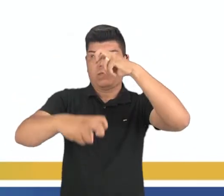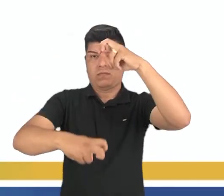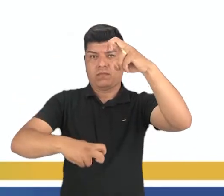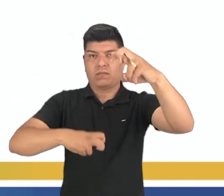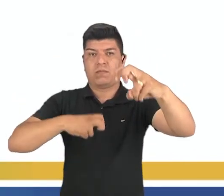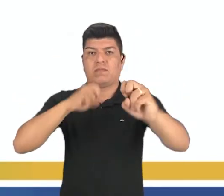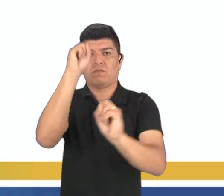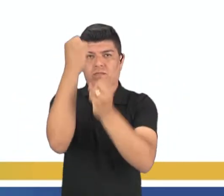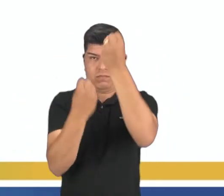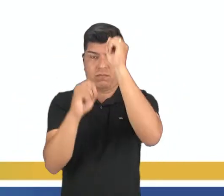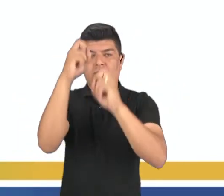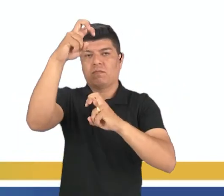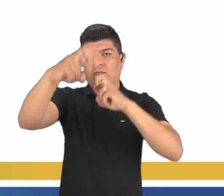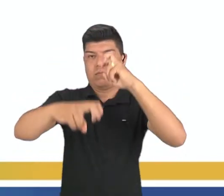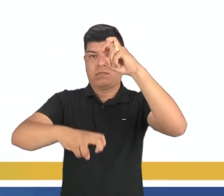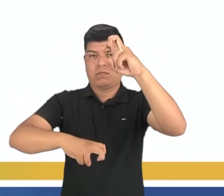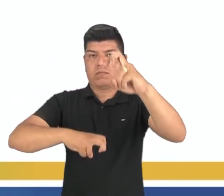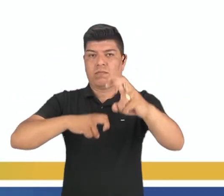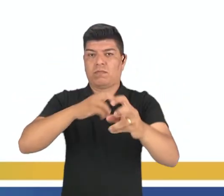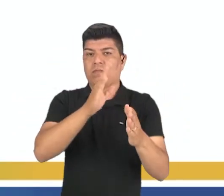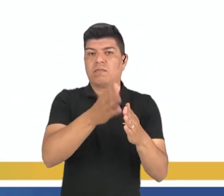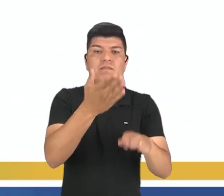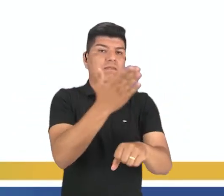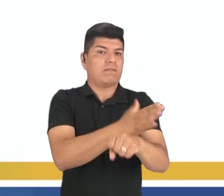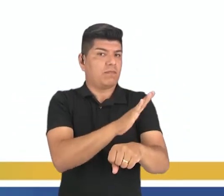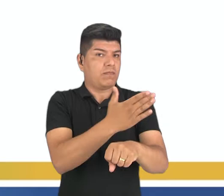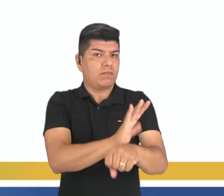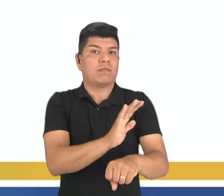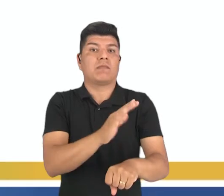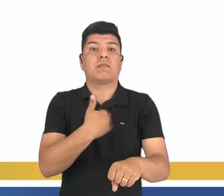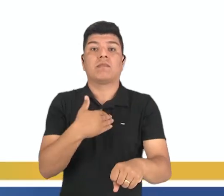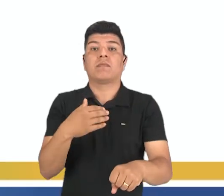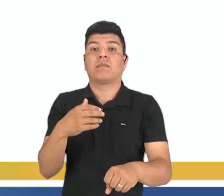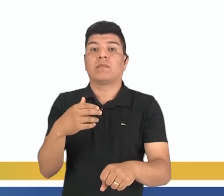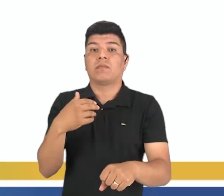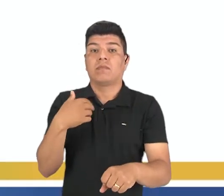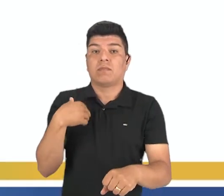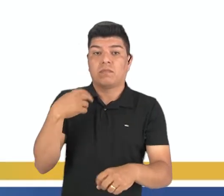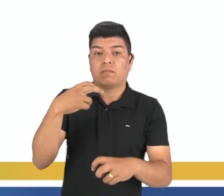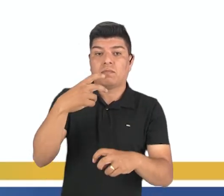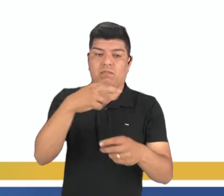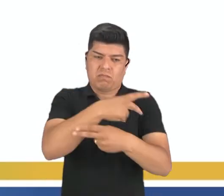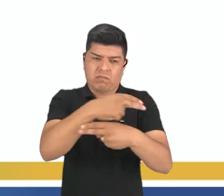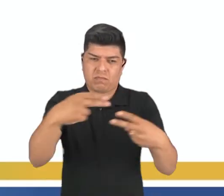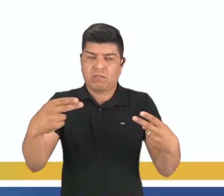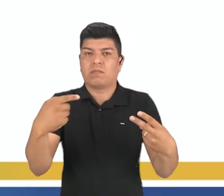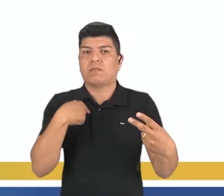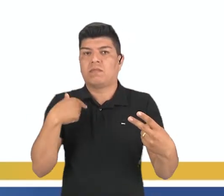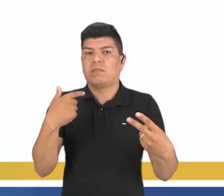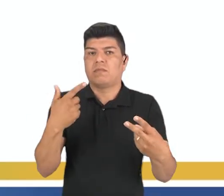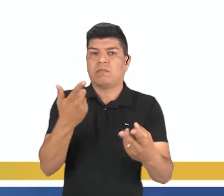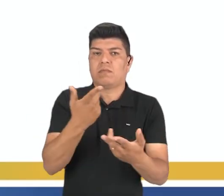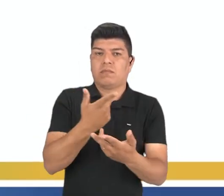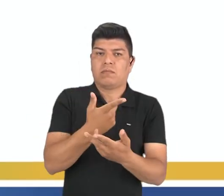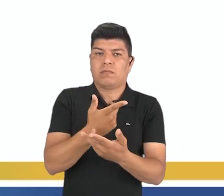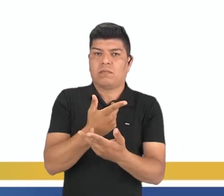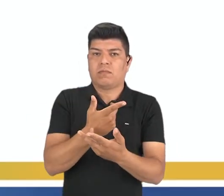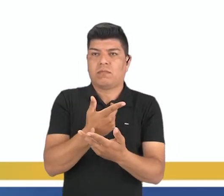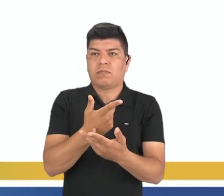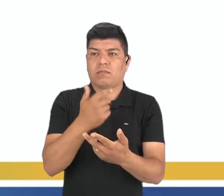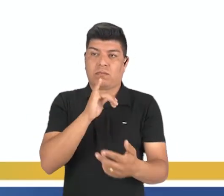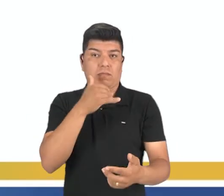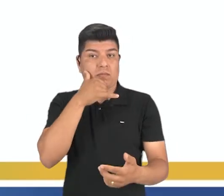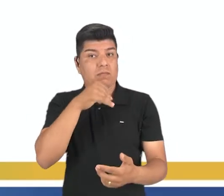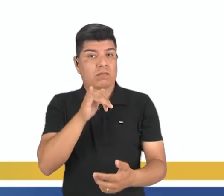motor. E aí vem o período de teste, em que colocam aí geringonças, querem colocar a narradora,